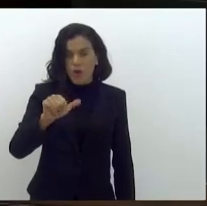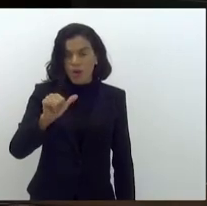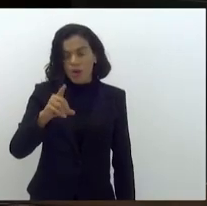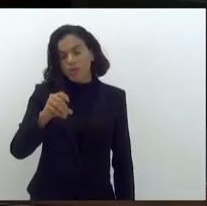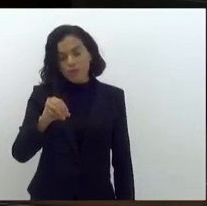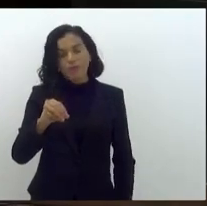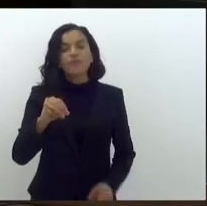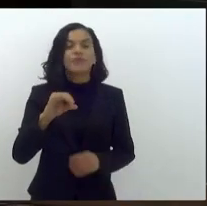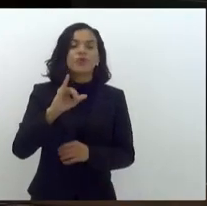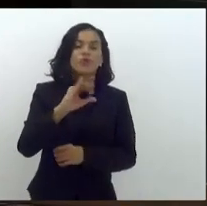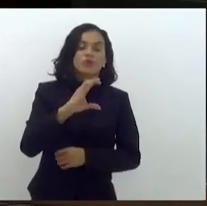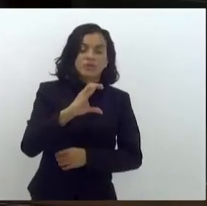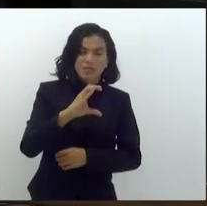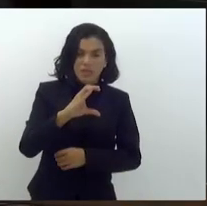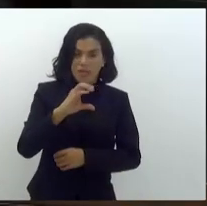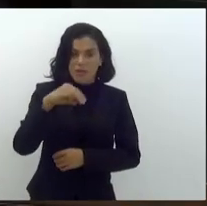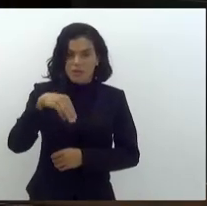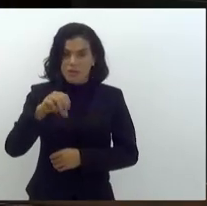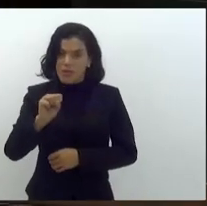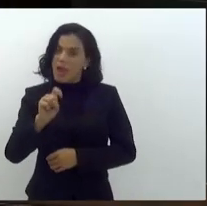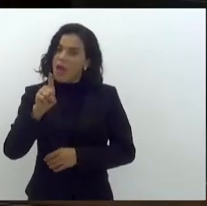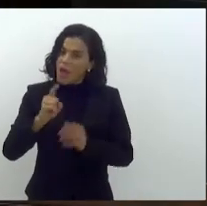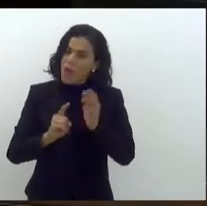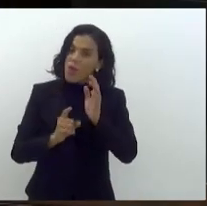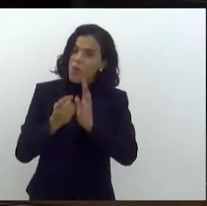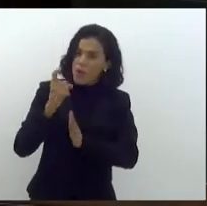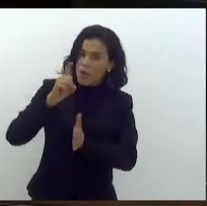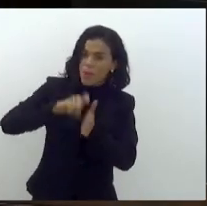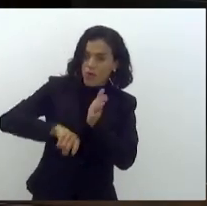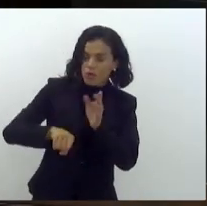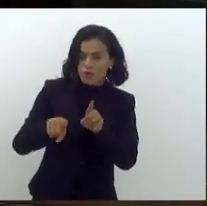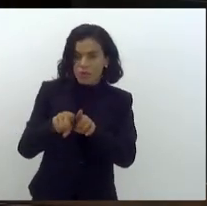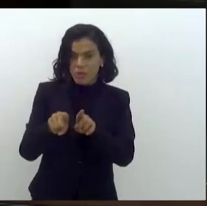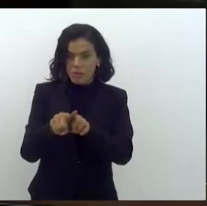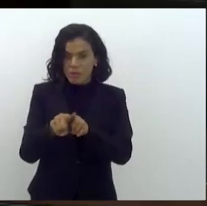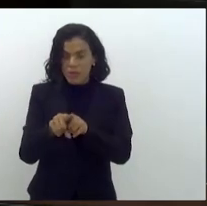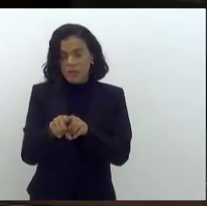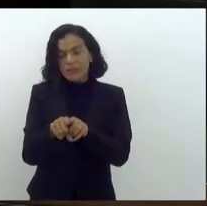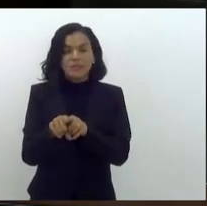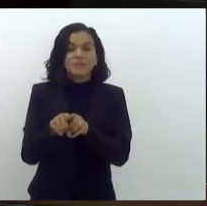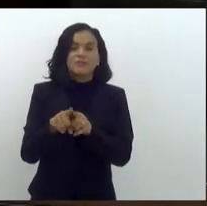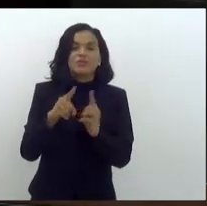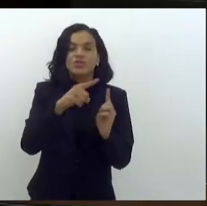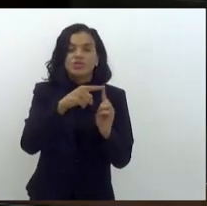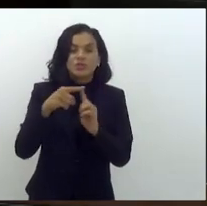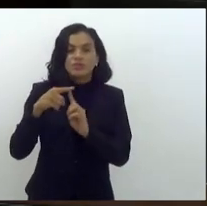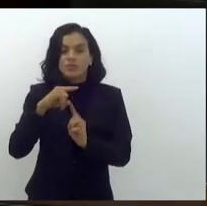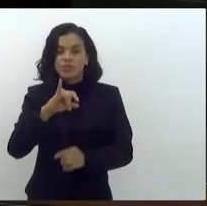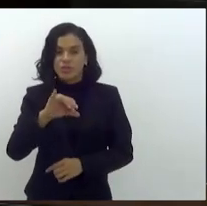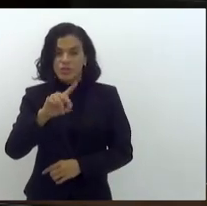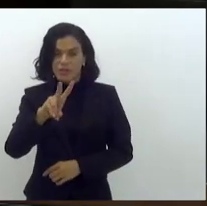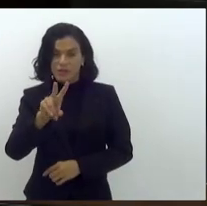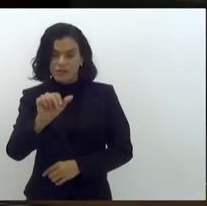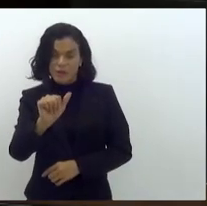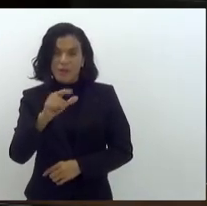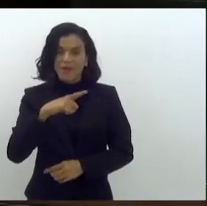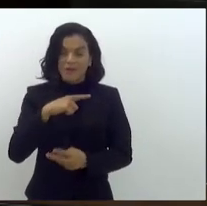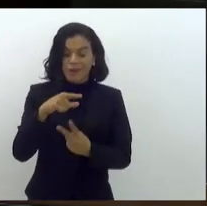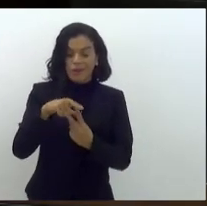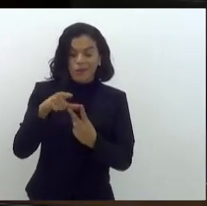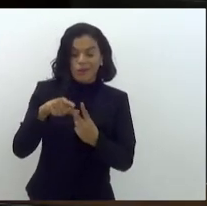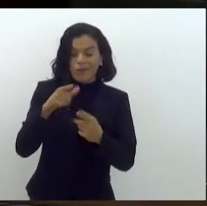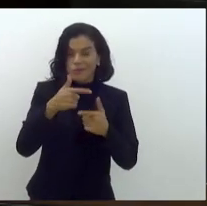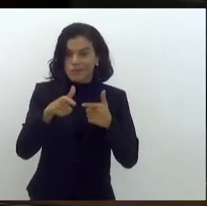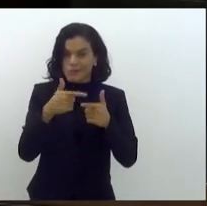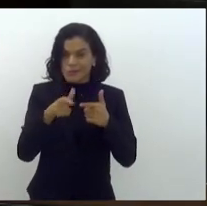o ICMS na verdade é também um imposto sobre valor adicionado é uma espécie de Iva só que ele tem dois grandes